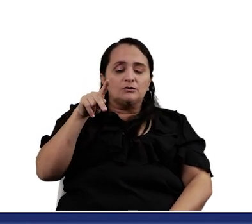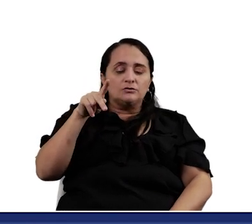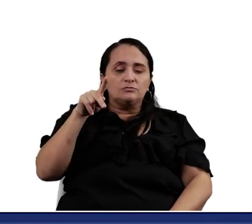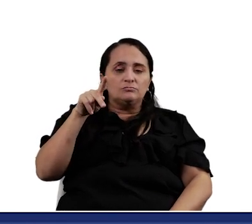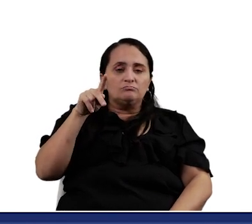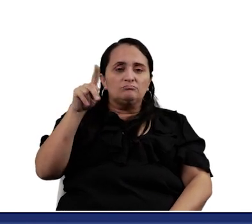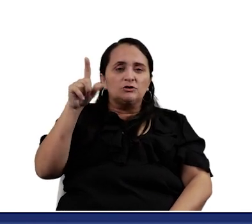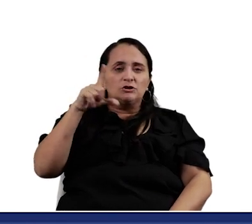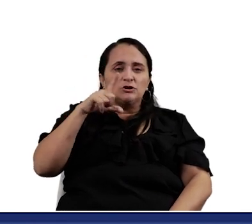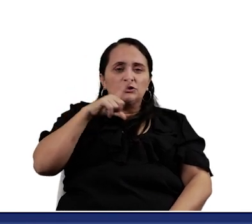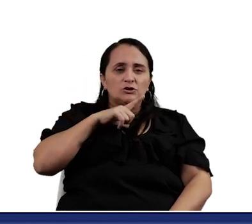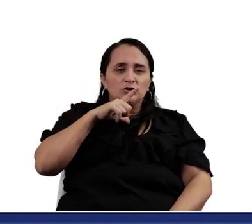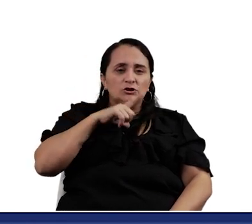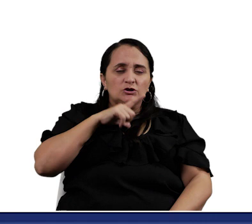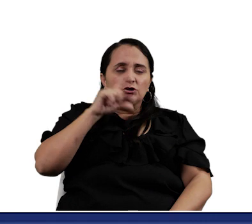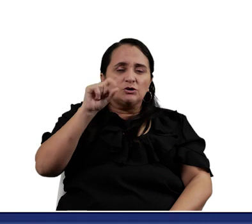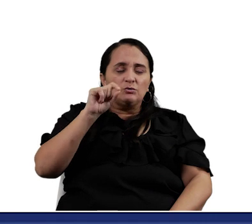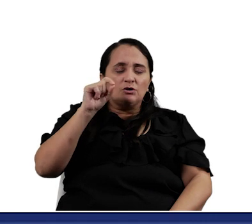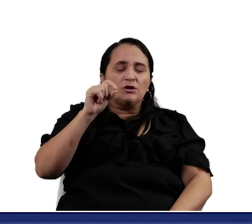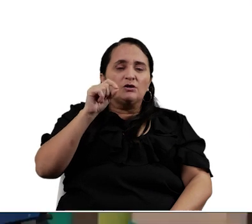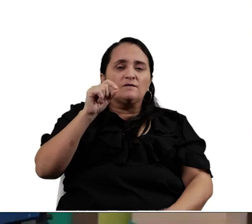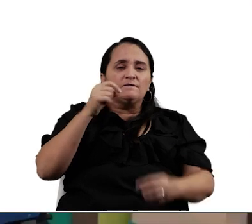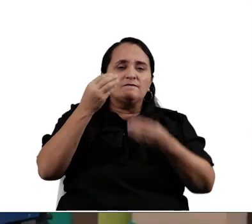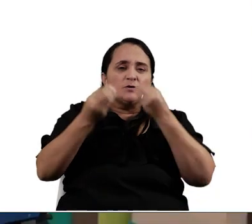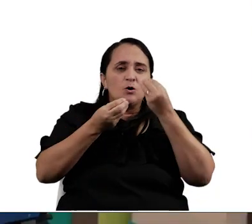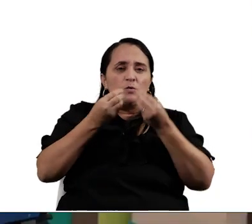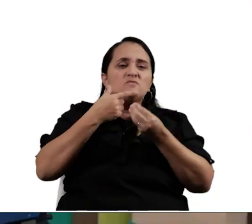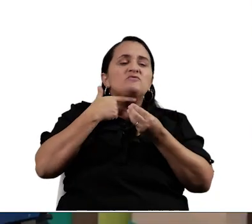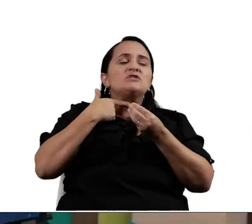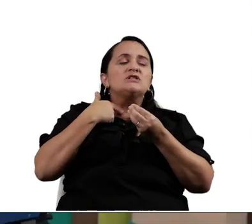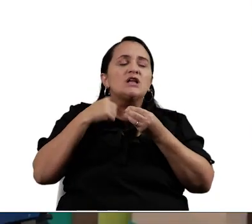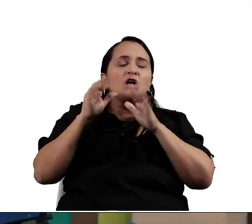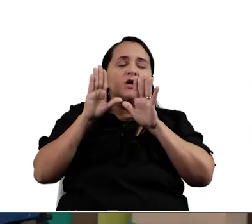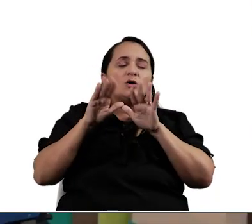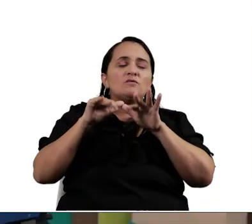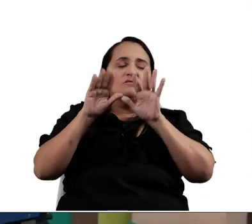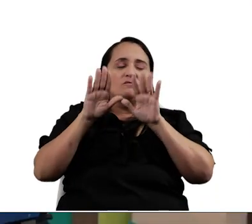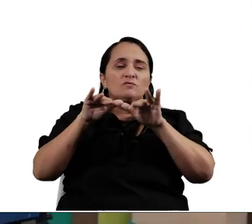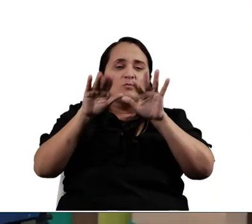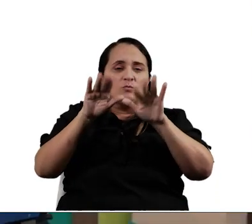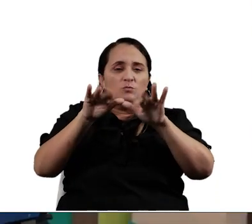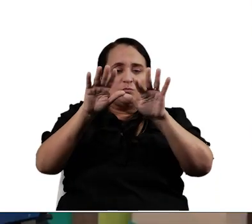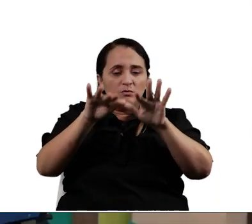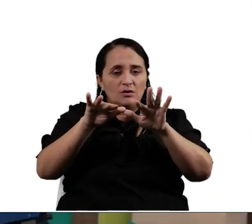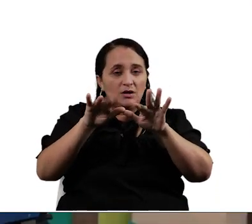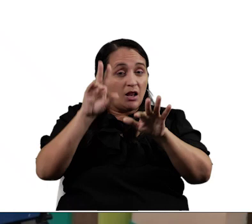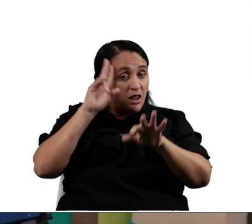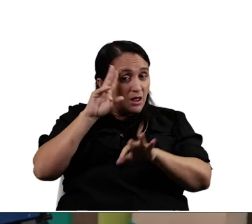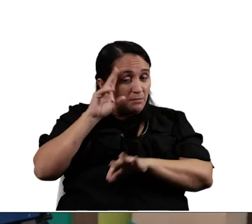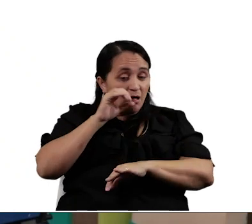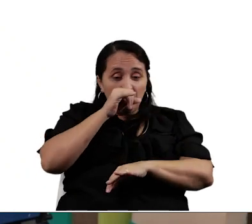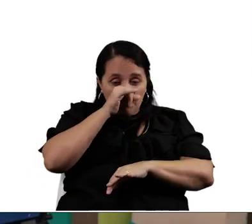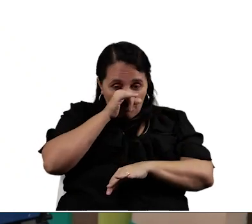de voar como o milhafre. E deu um jeito de colocar penas e formar